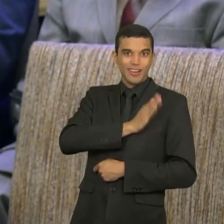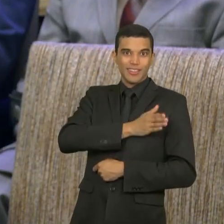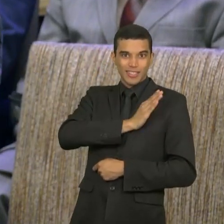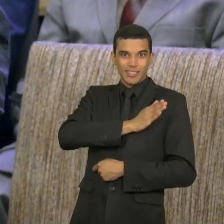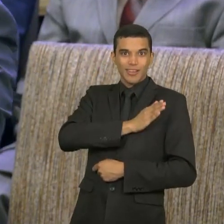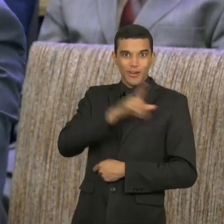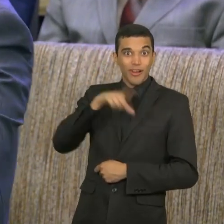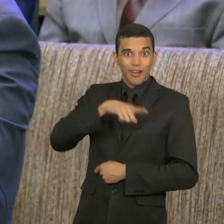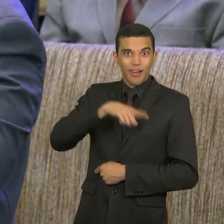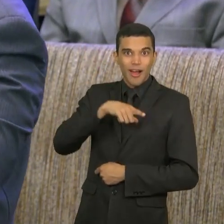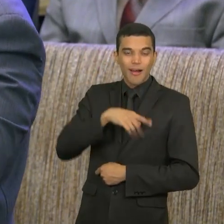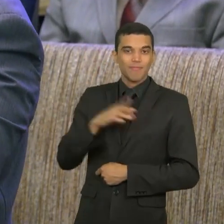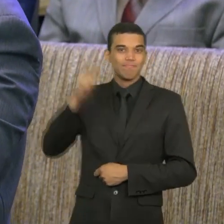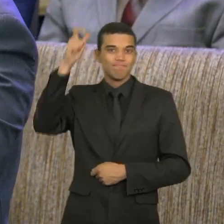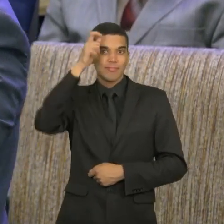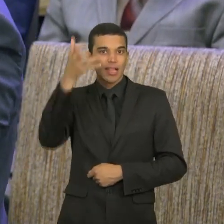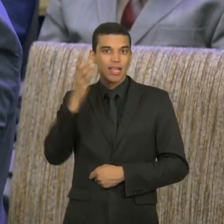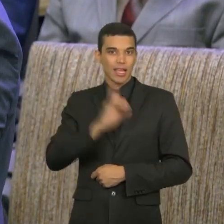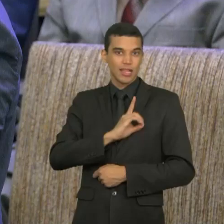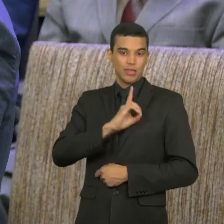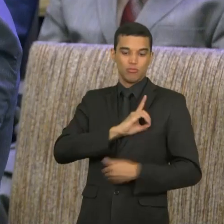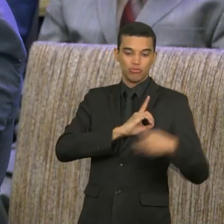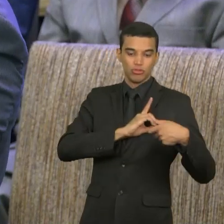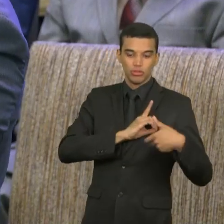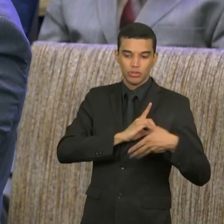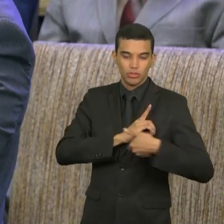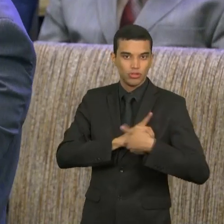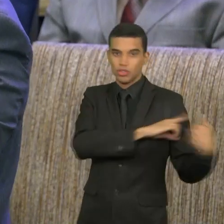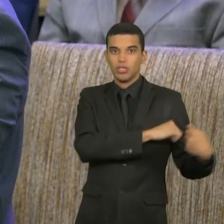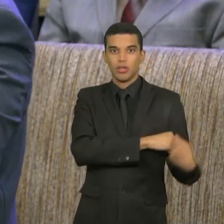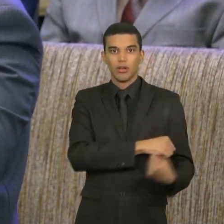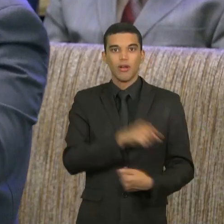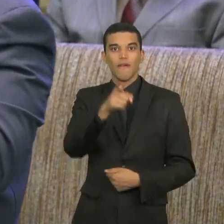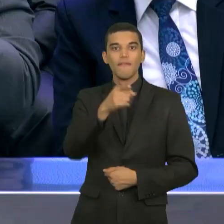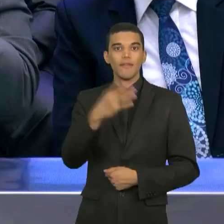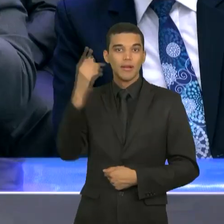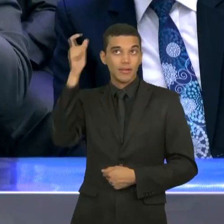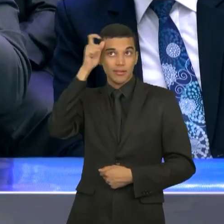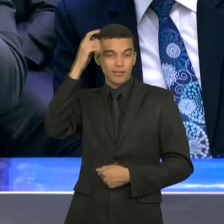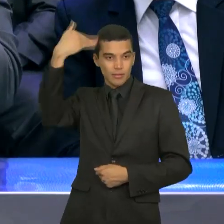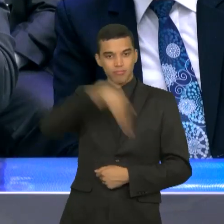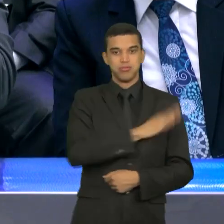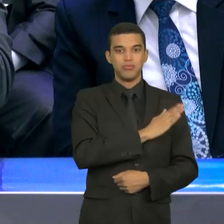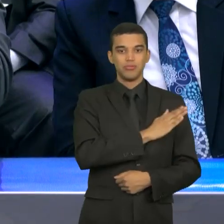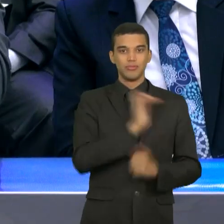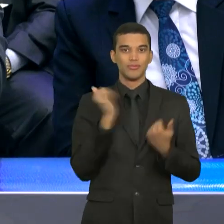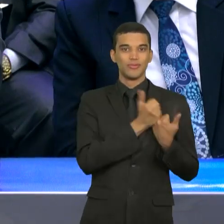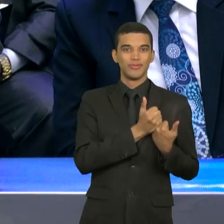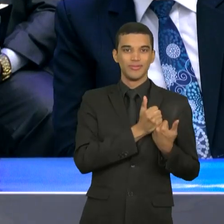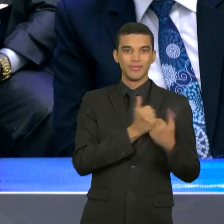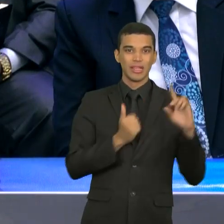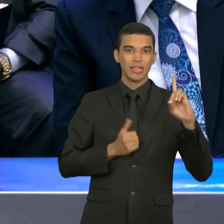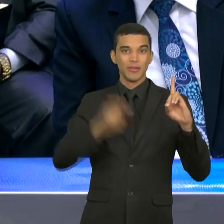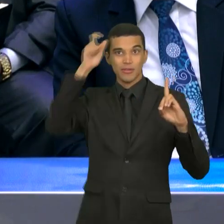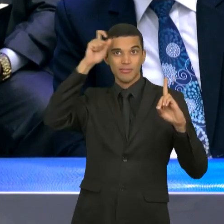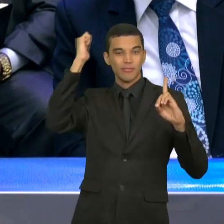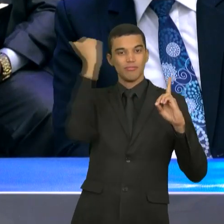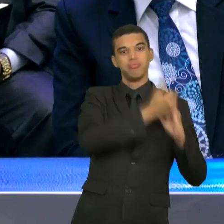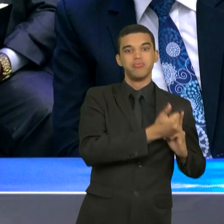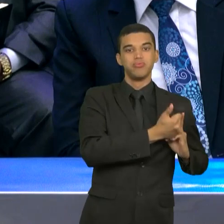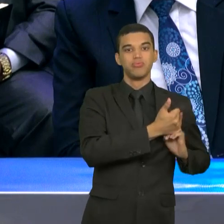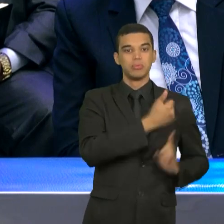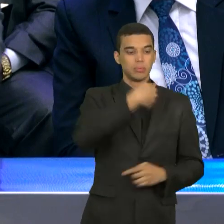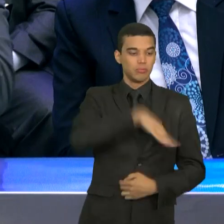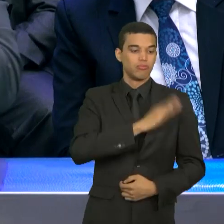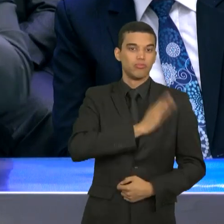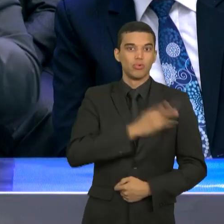que crente tenha vida devocional ele não quer que você leia a Bíblia todo dia ele não quer que você cante todo dia ele não quer que você se depare com o